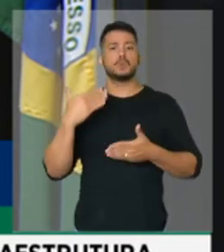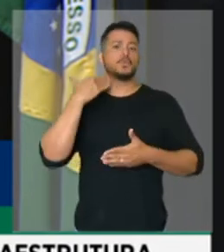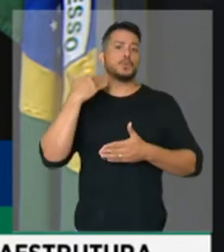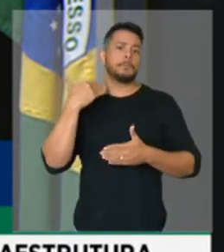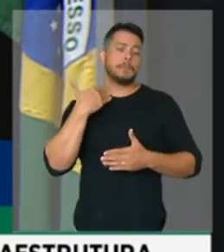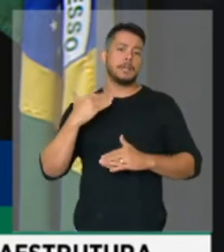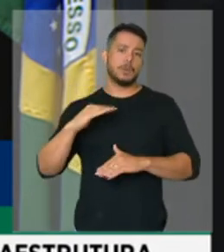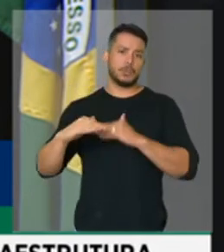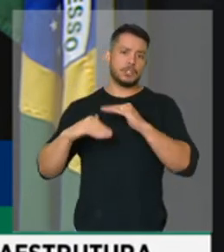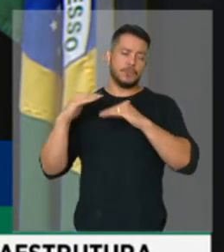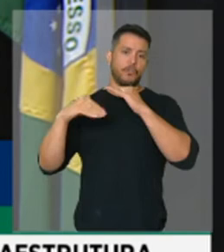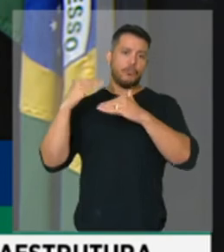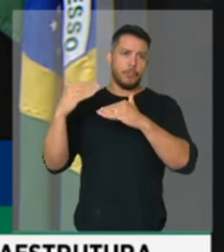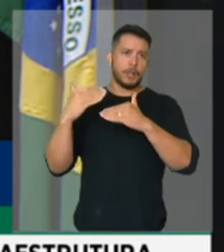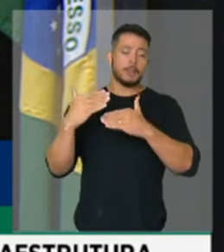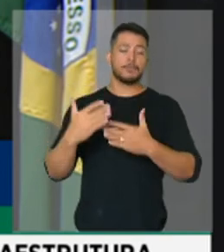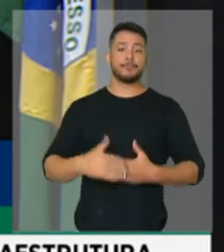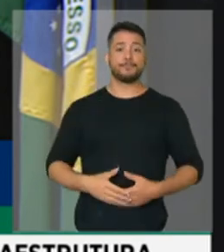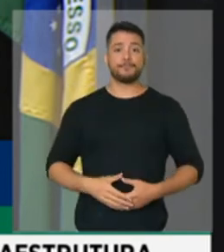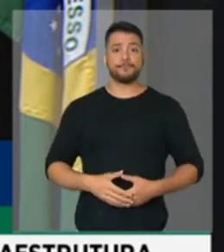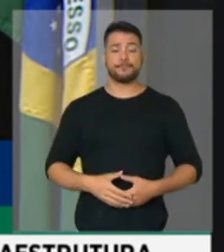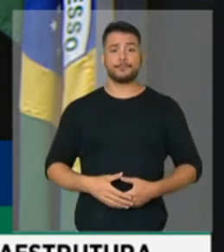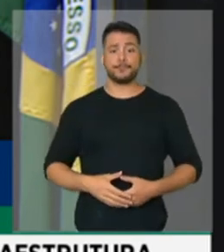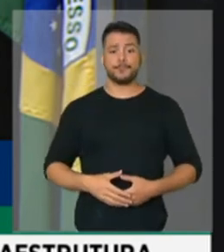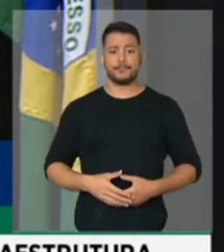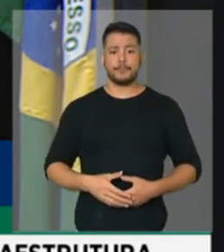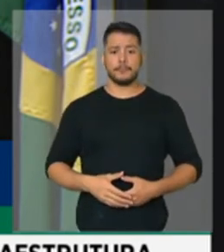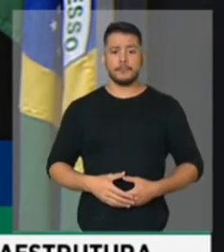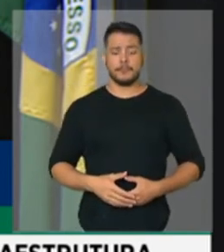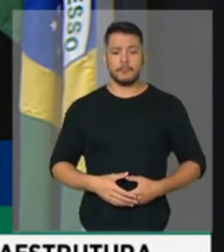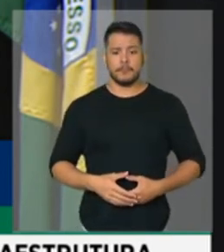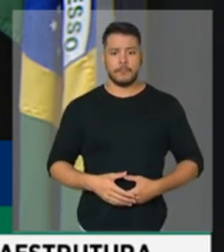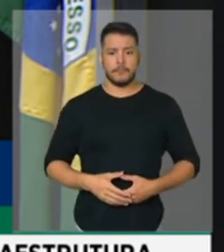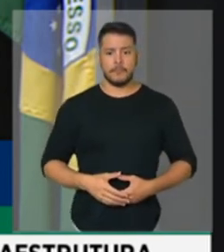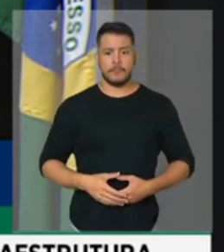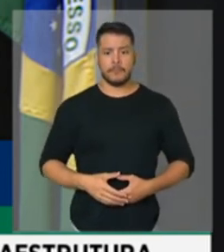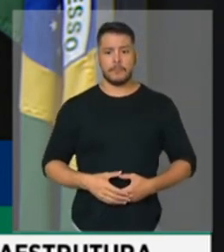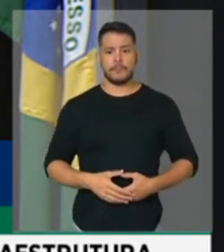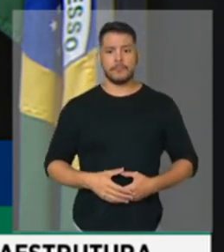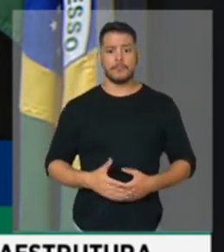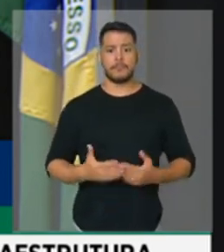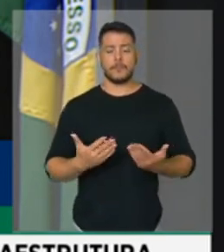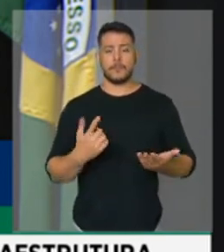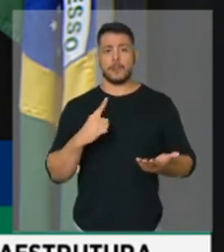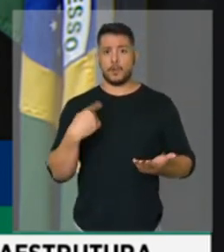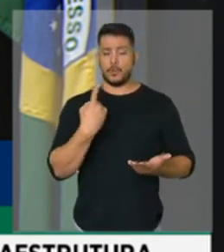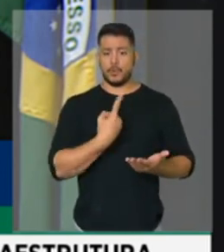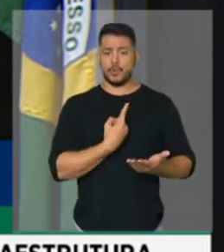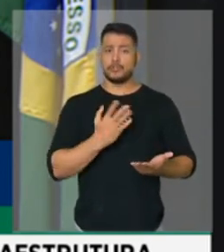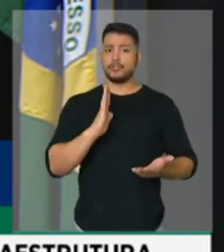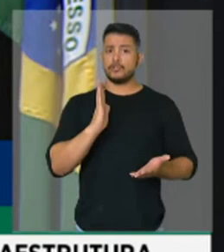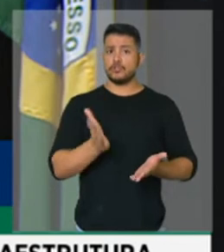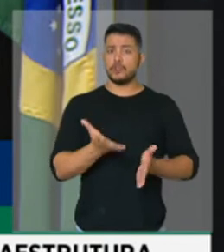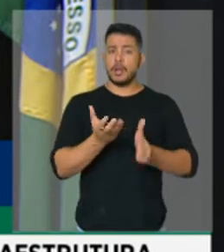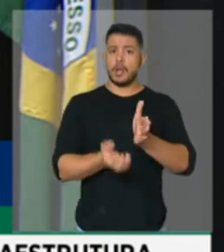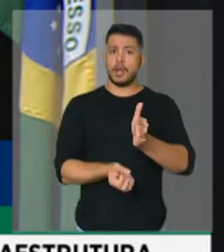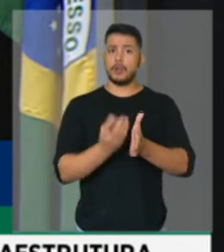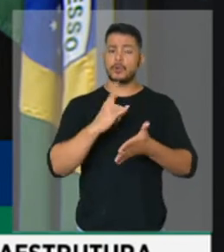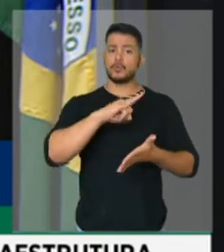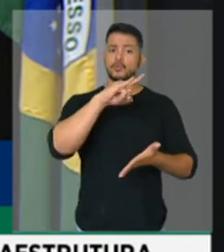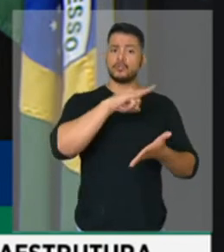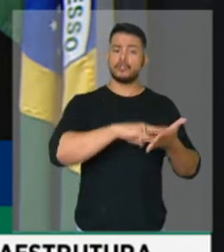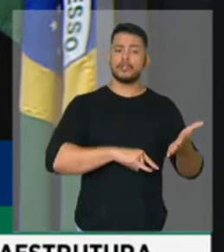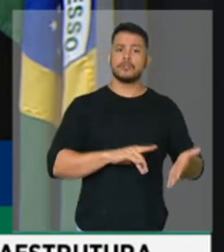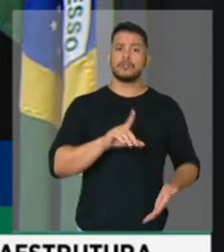instituições importantes que existem. Pela natureza que tem a matéria, nós estamos instituindo um título, debêntures. O que